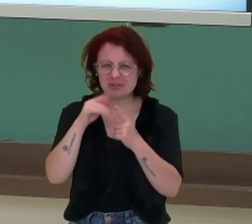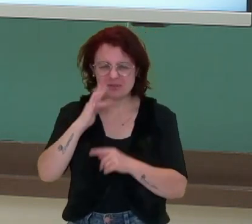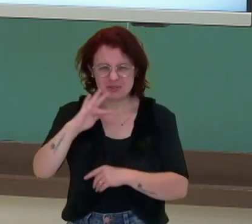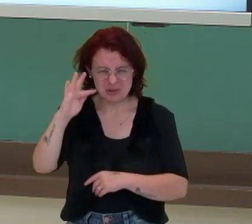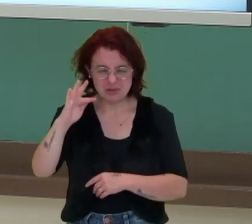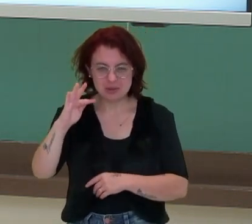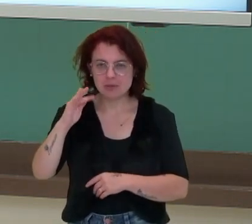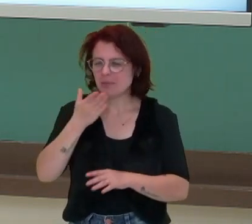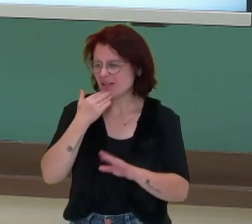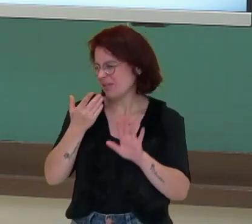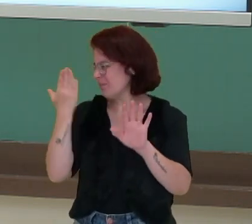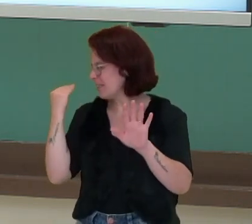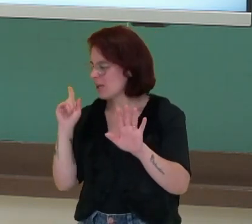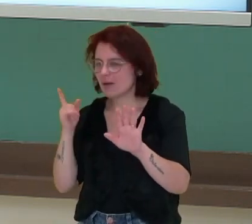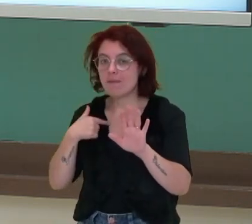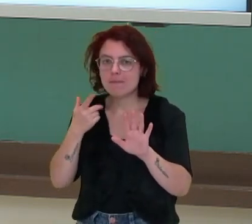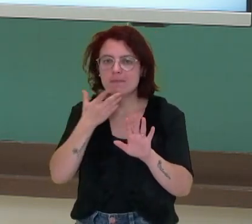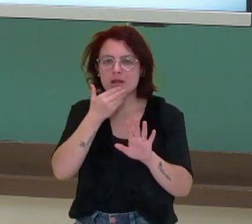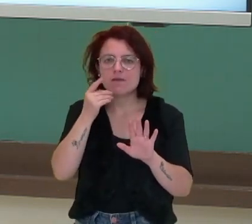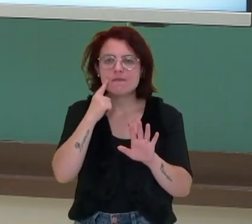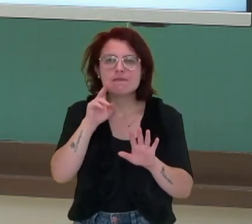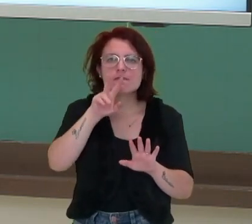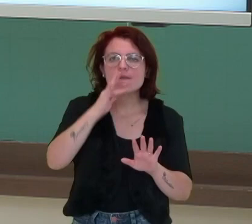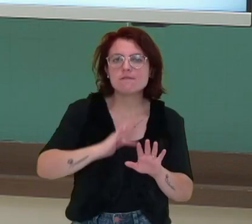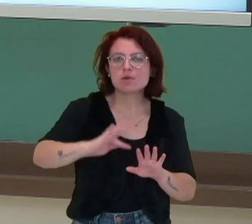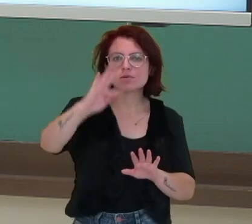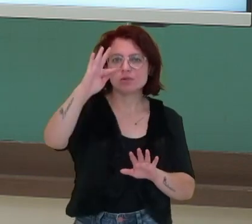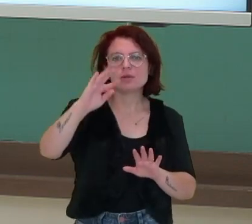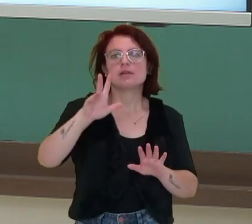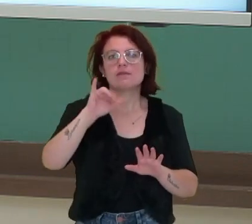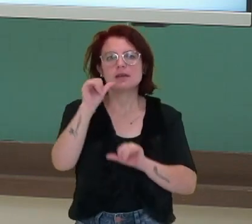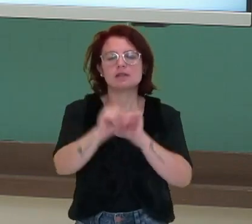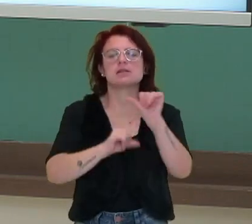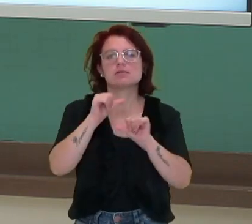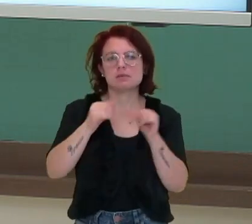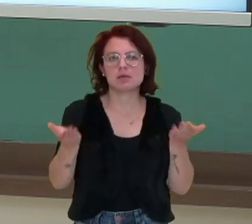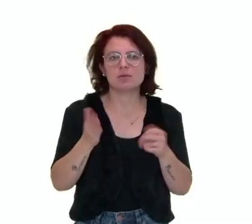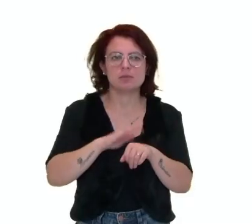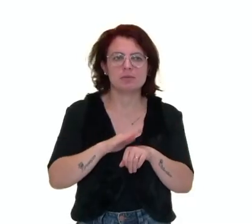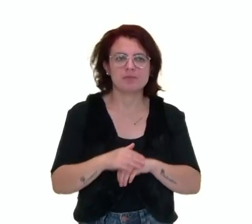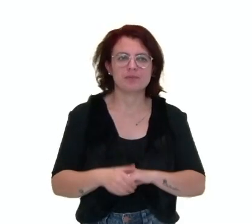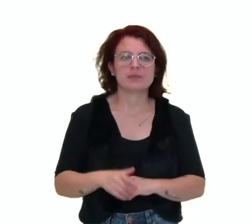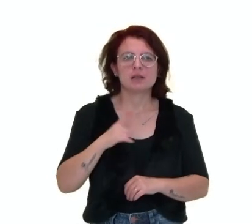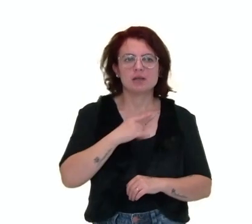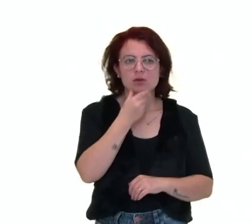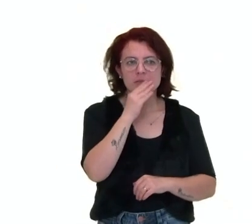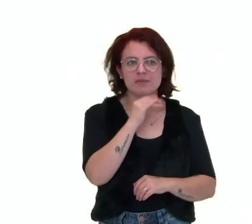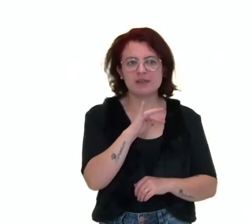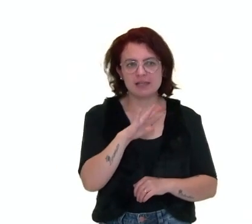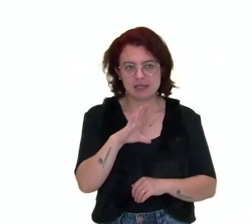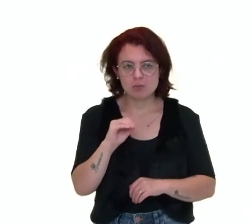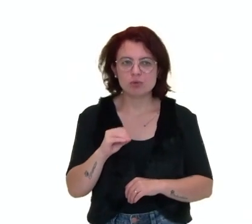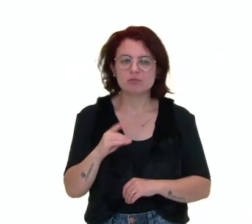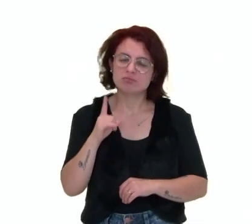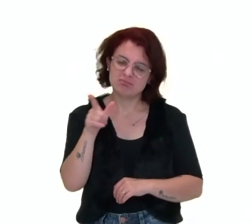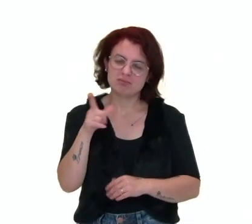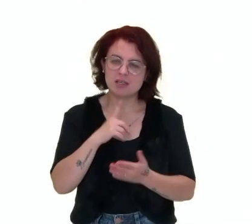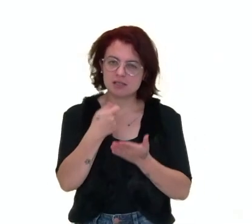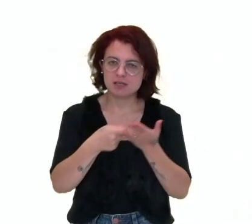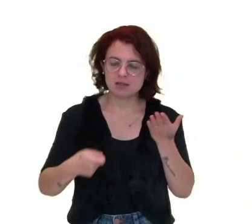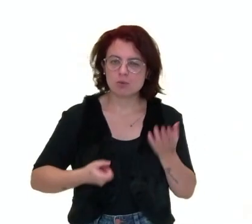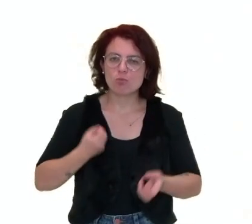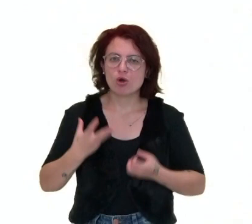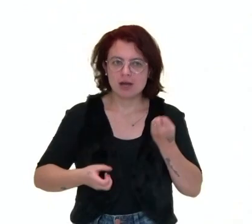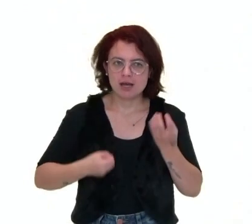coisa maior do que o passado? Então isso vai fazer a grande transformação nesse momento. Então nós temos Filippo Tommaso Marinetti, escritor, poeta, jornalista,